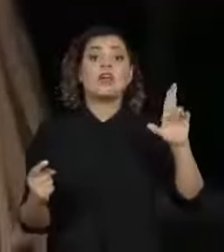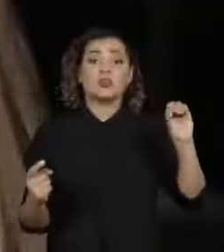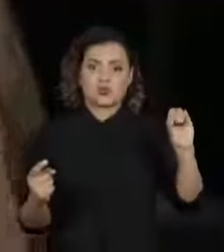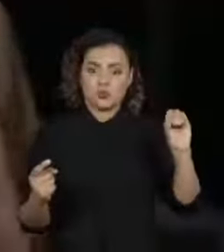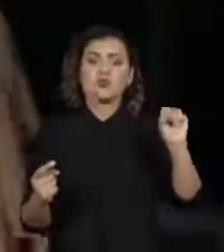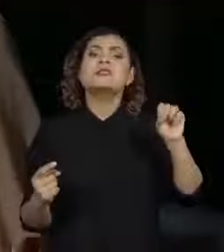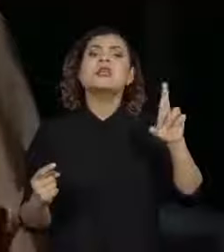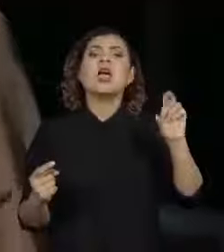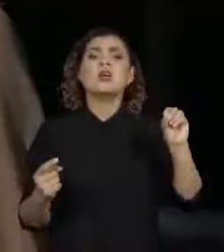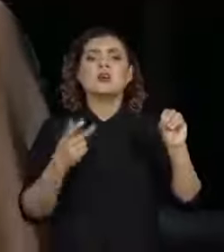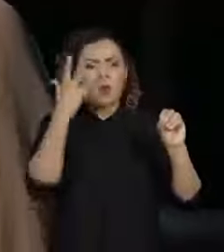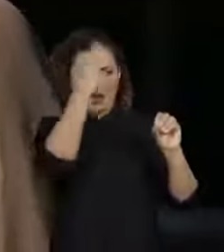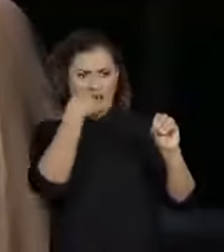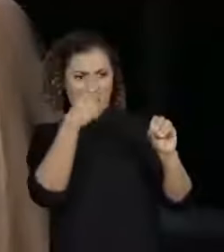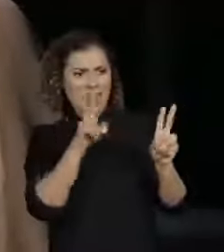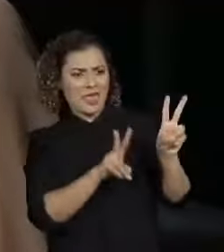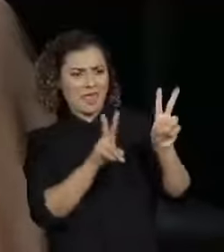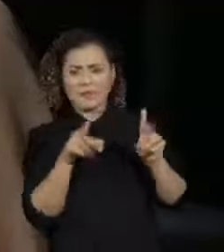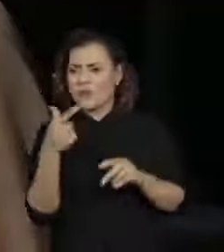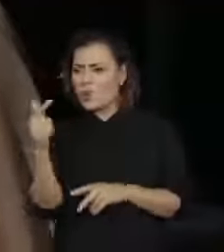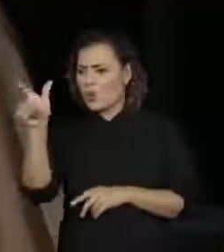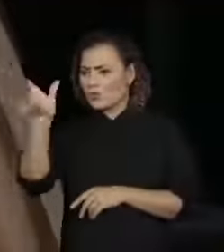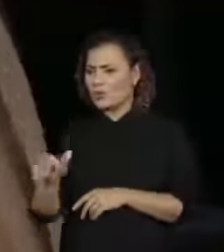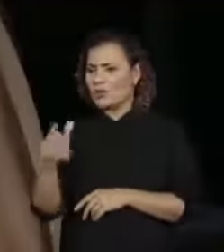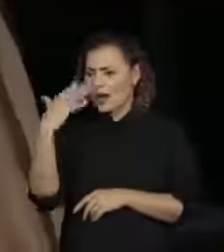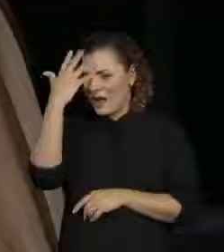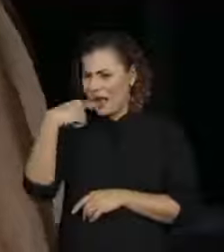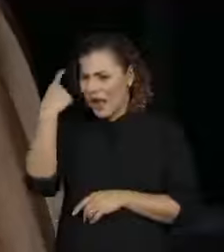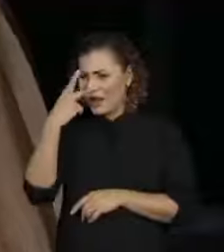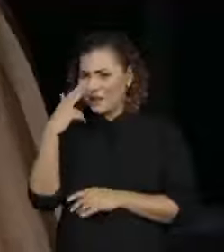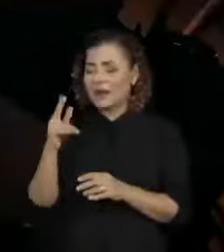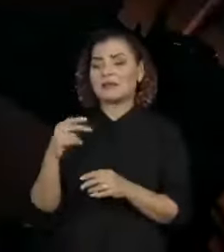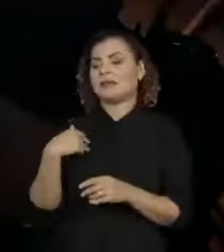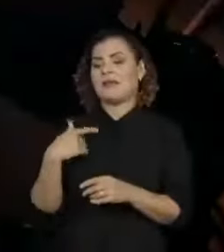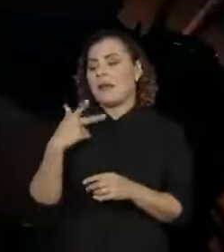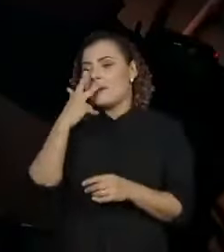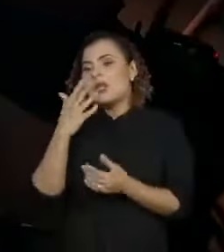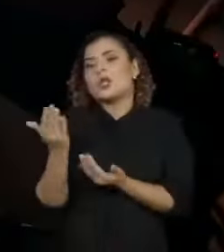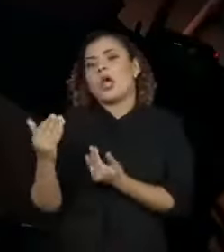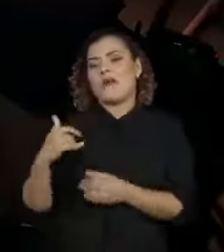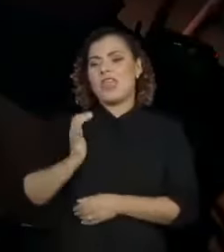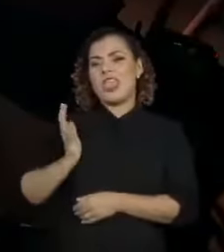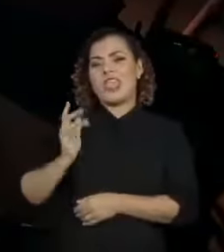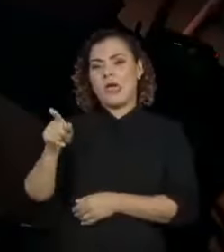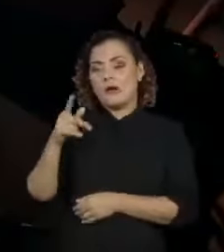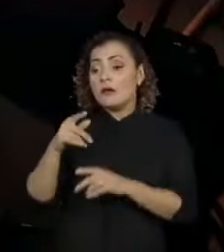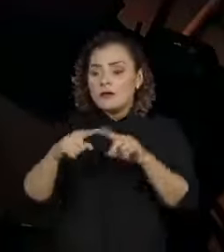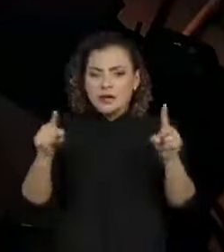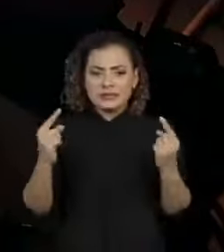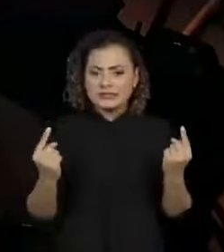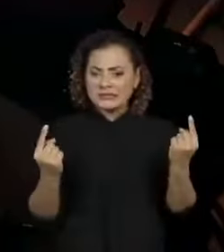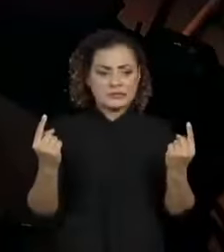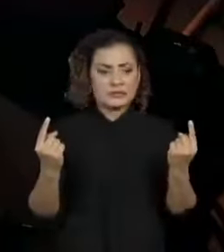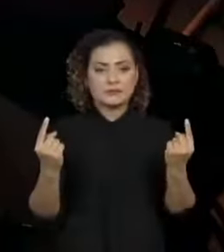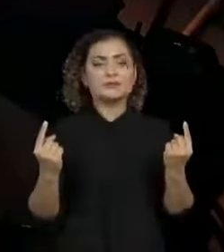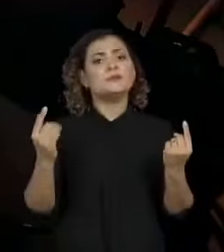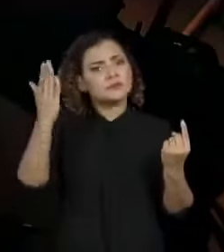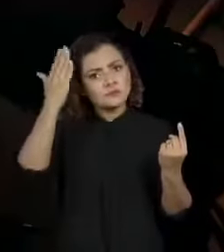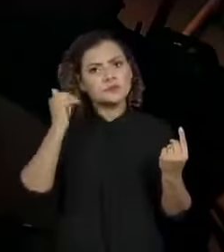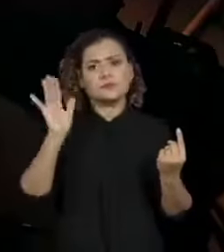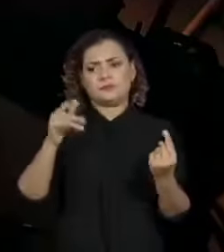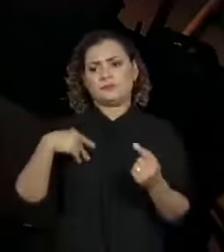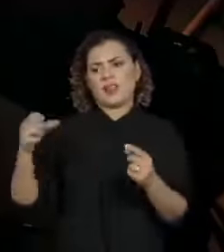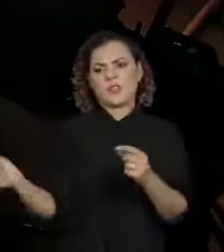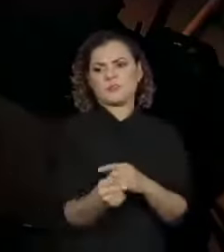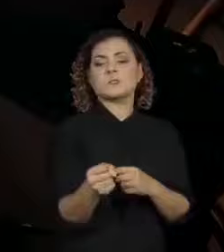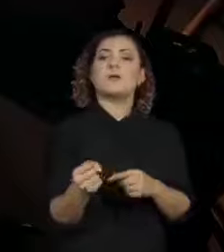cabelão gigante uma cara de rica em o Caetano tem uma ponta cara de da Playboy e um sabia que ele ia dizer E aí ao